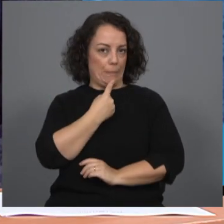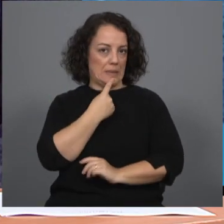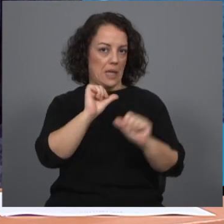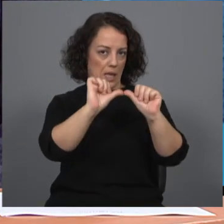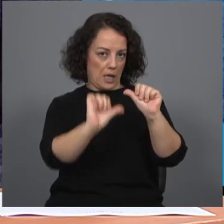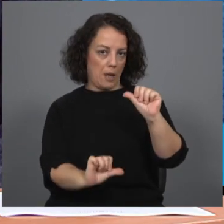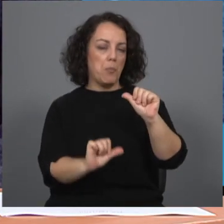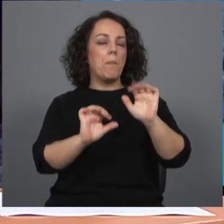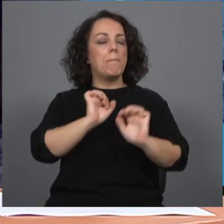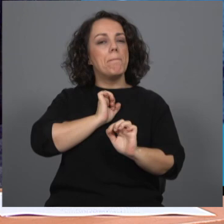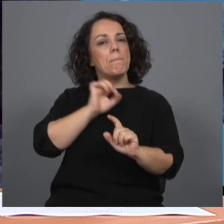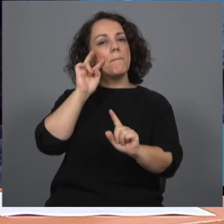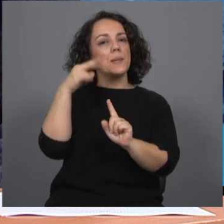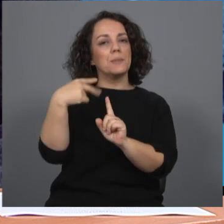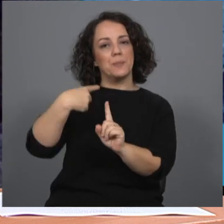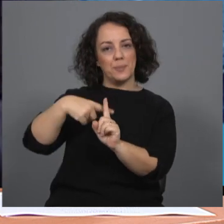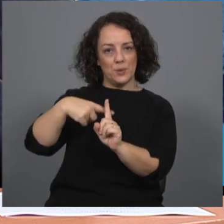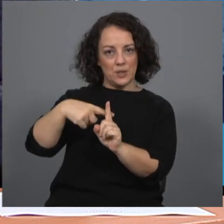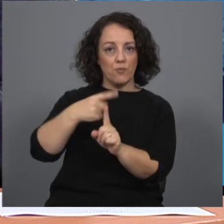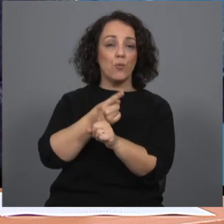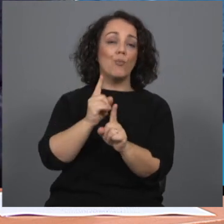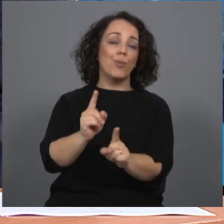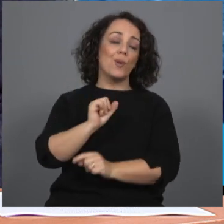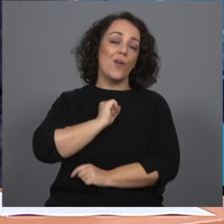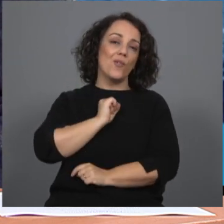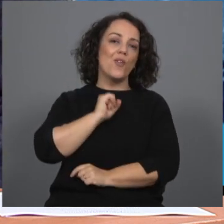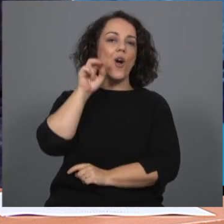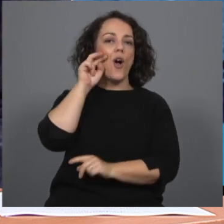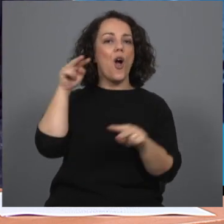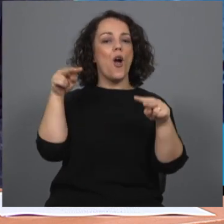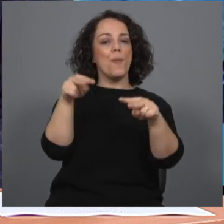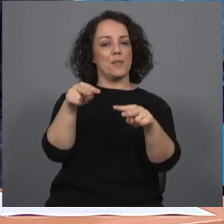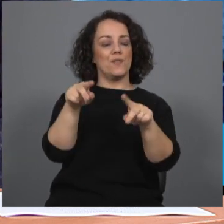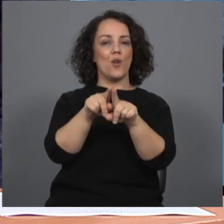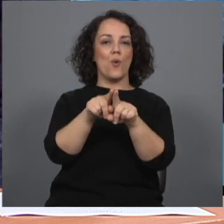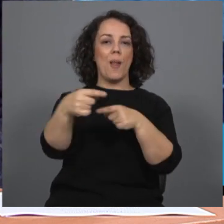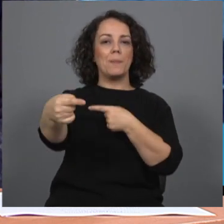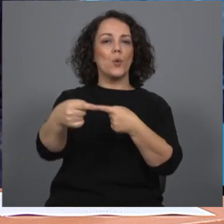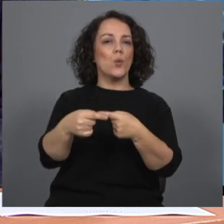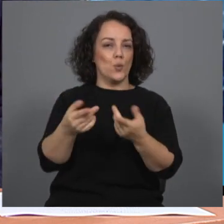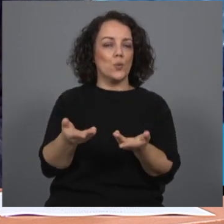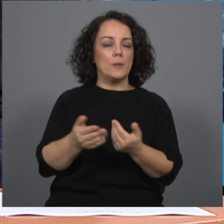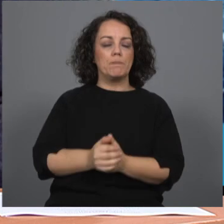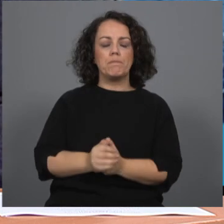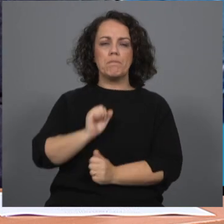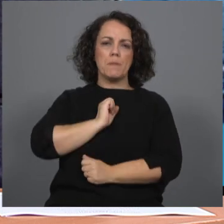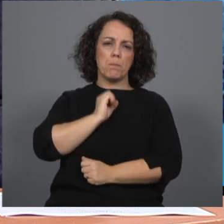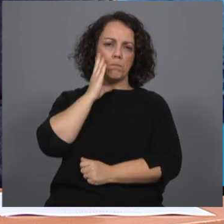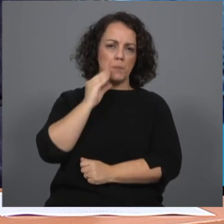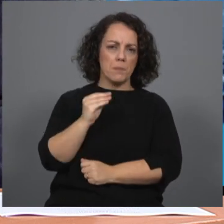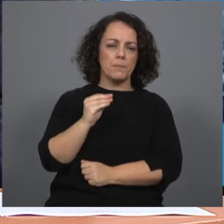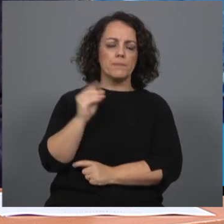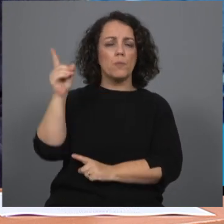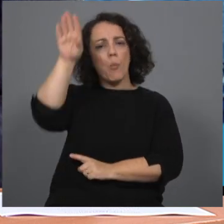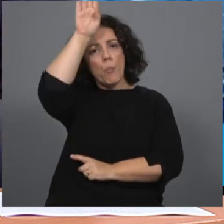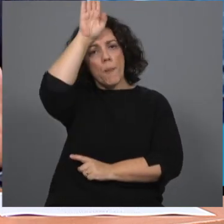mais otimista, se calhar, porque tenho uma janela de observação mais pequenina. Eu creio que, como o Papa